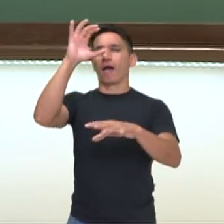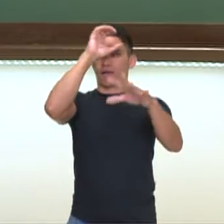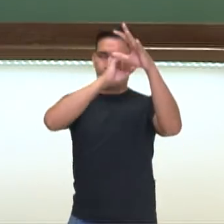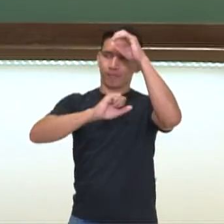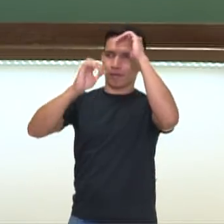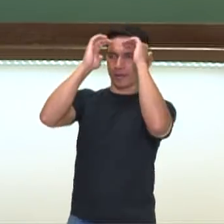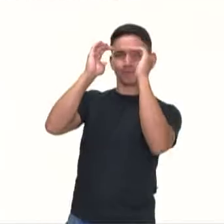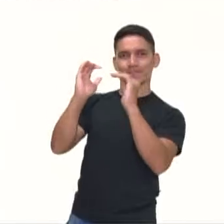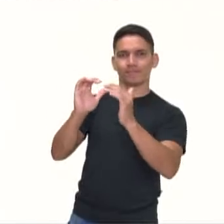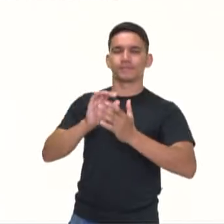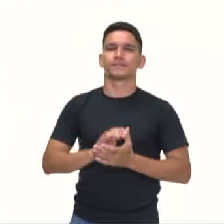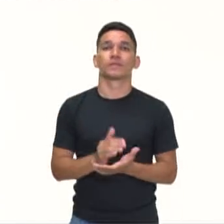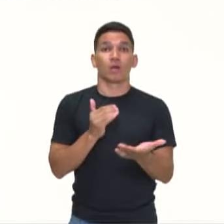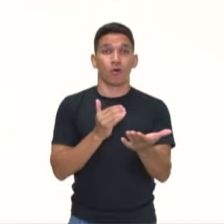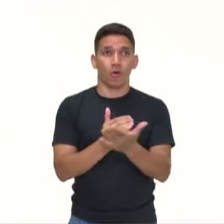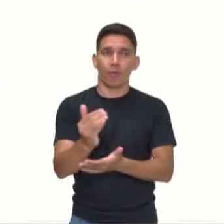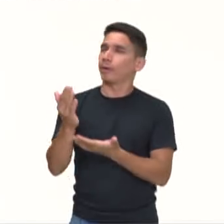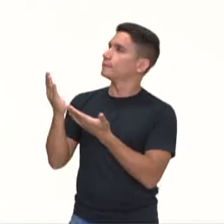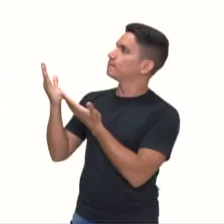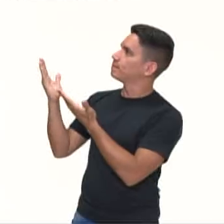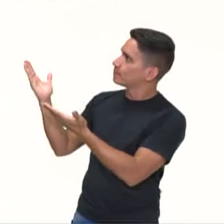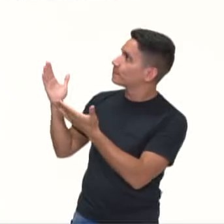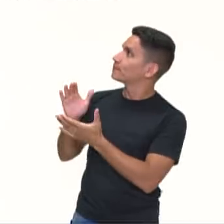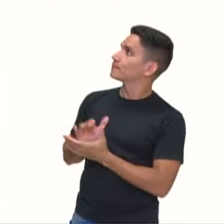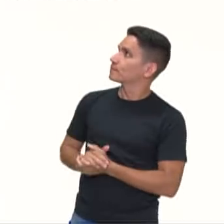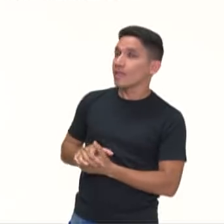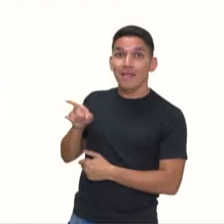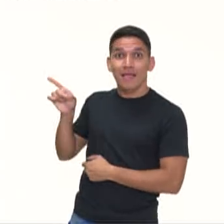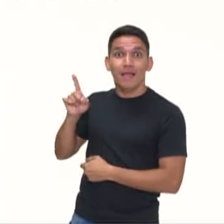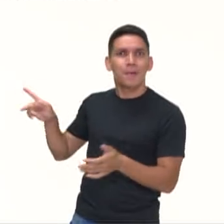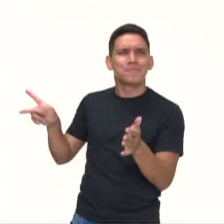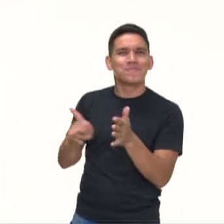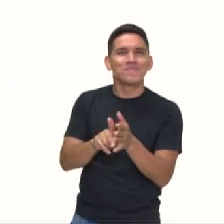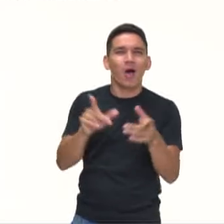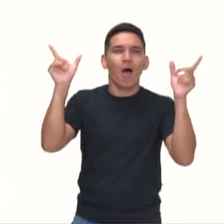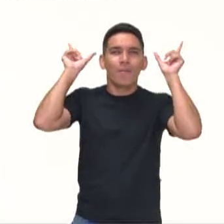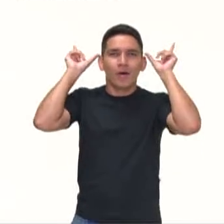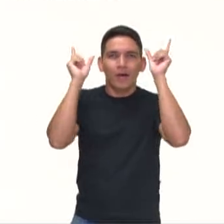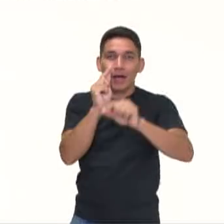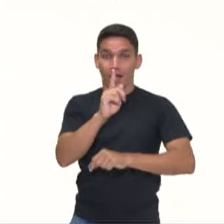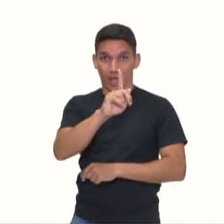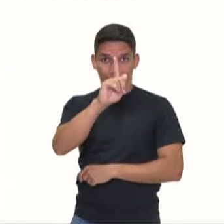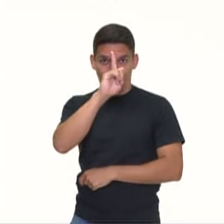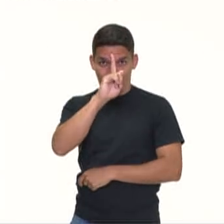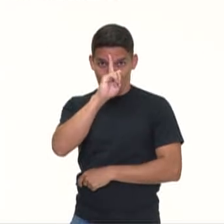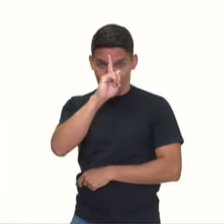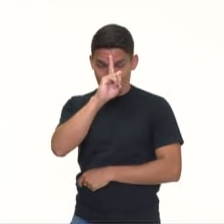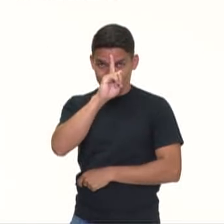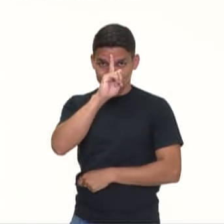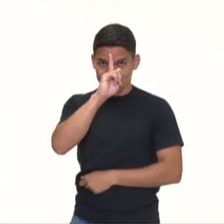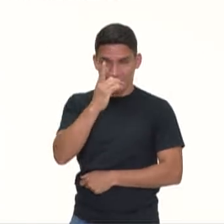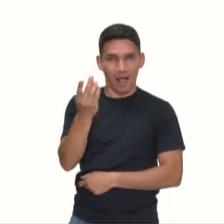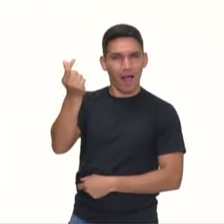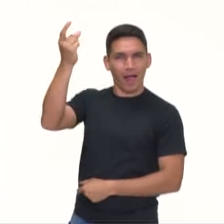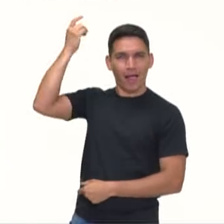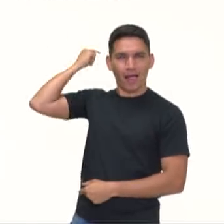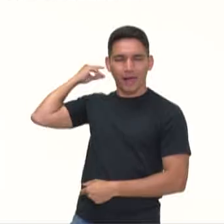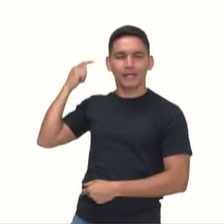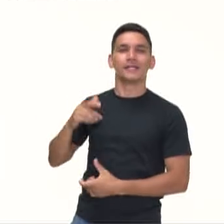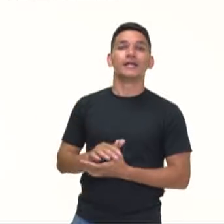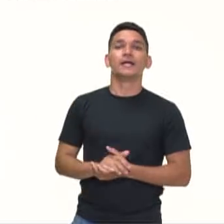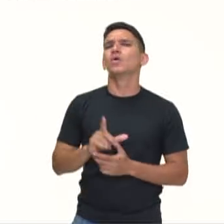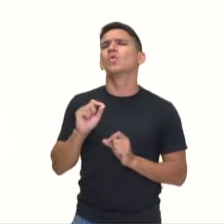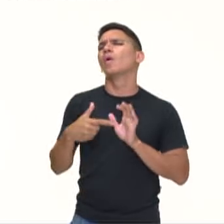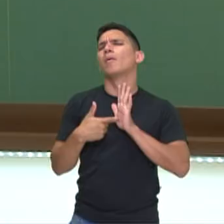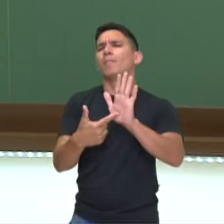então, temos uma imagem aqui clássica da Grécia Antiga e um texto falando para nós que o mito